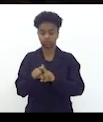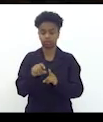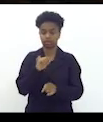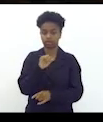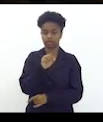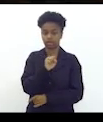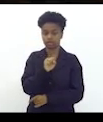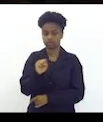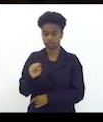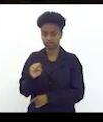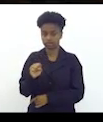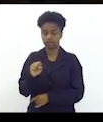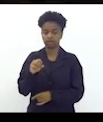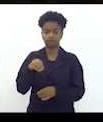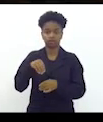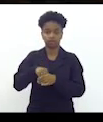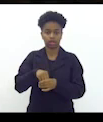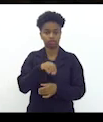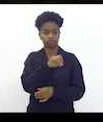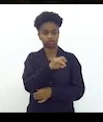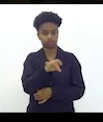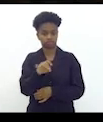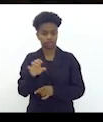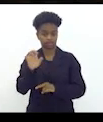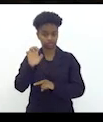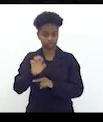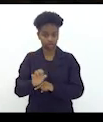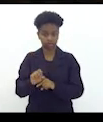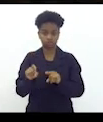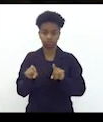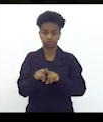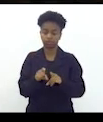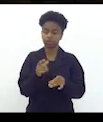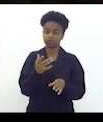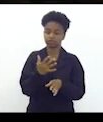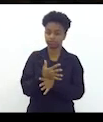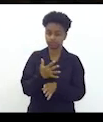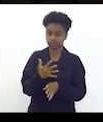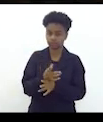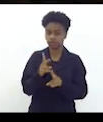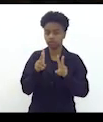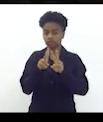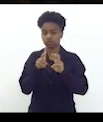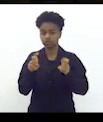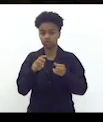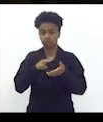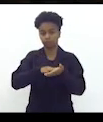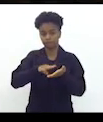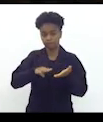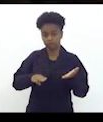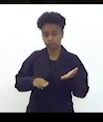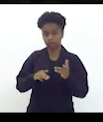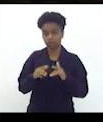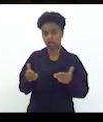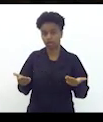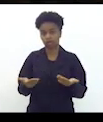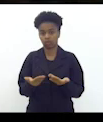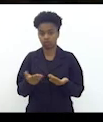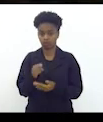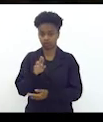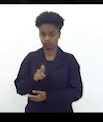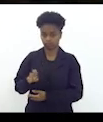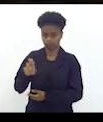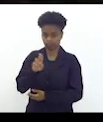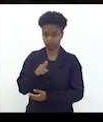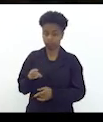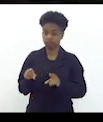nos estados e municípios em relação à metodologia atual.